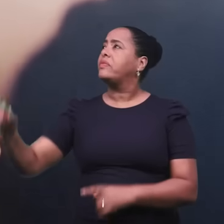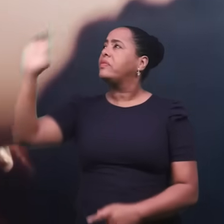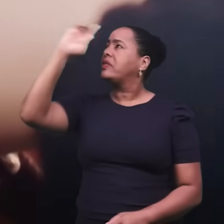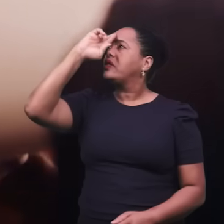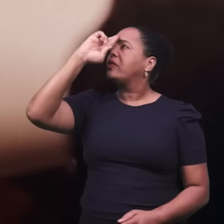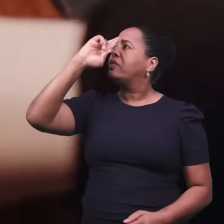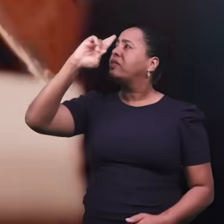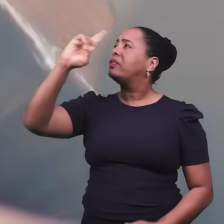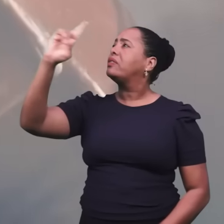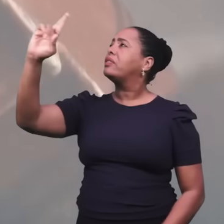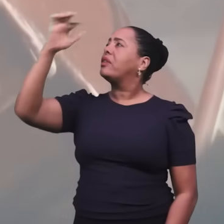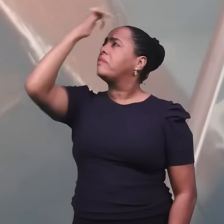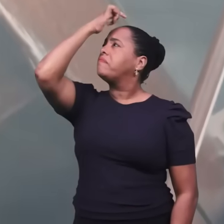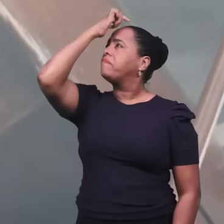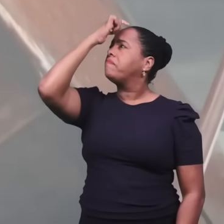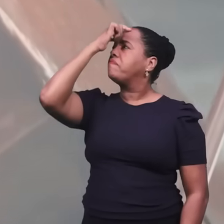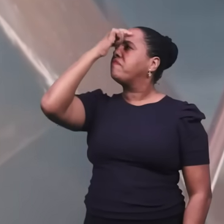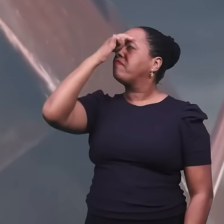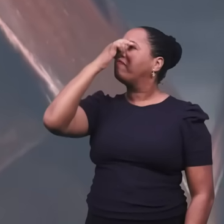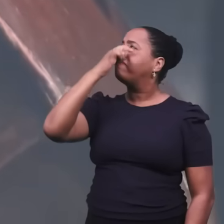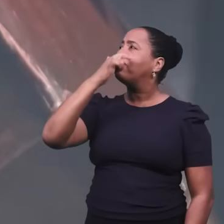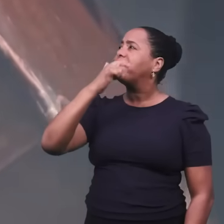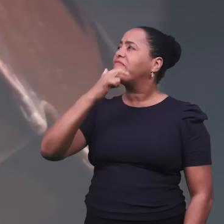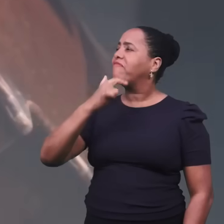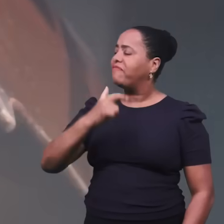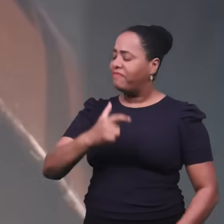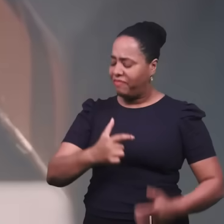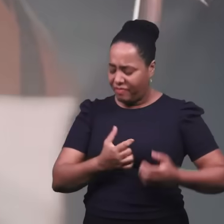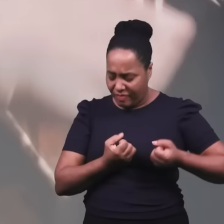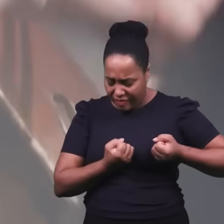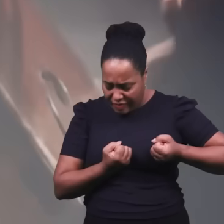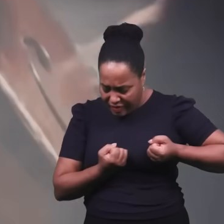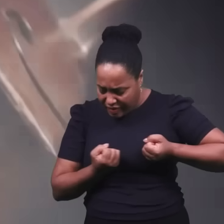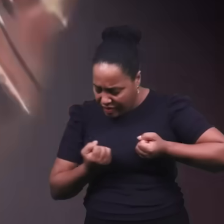quero dar-te, meu Senhor,